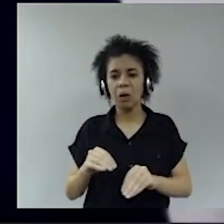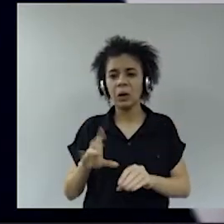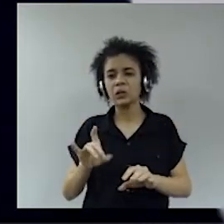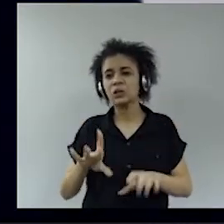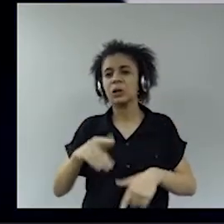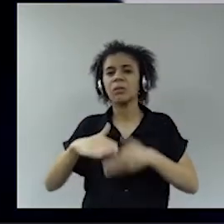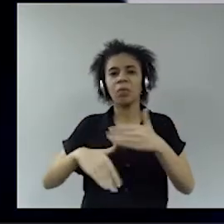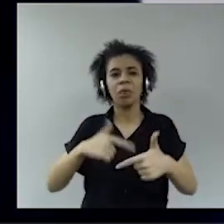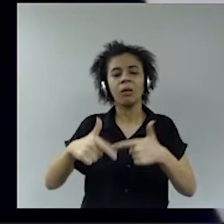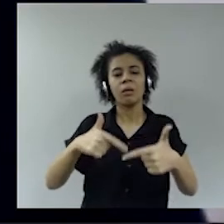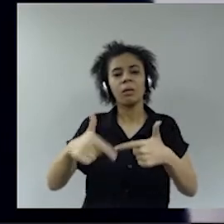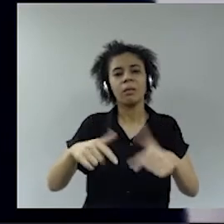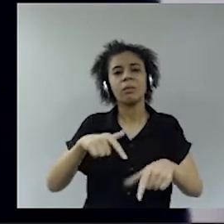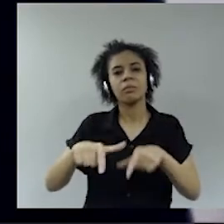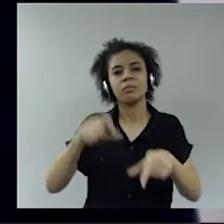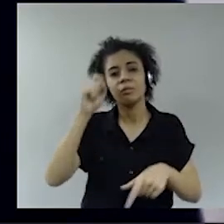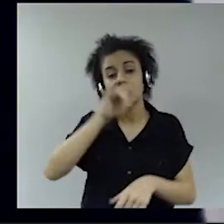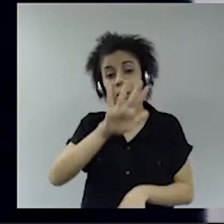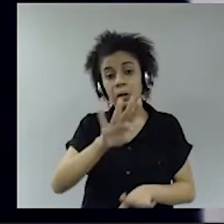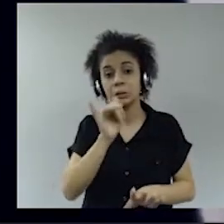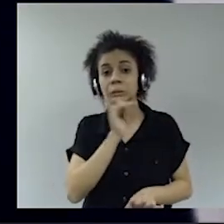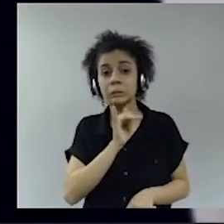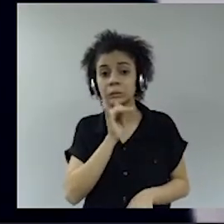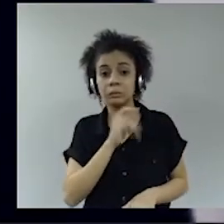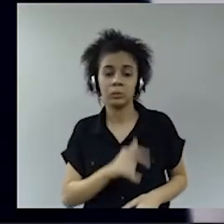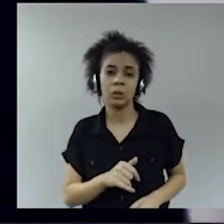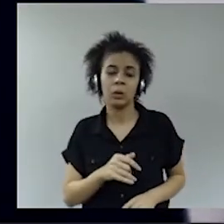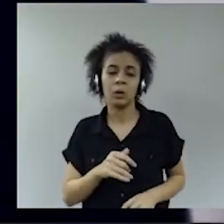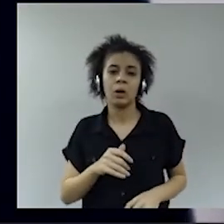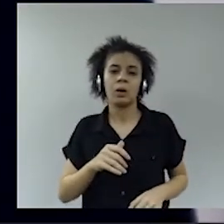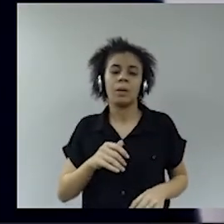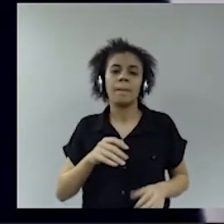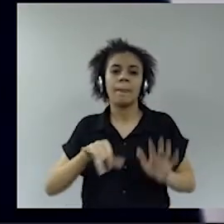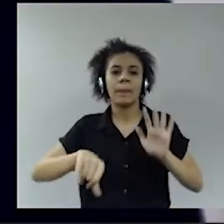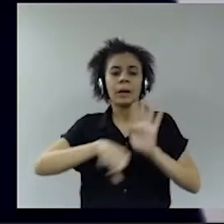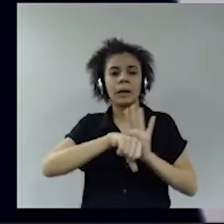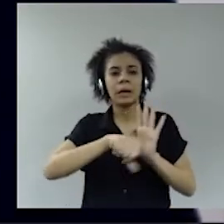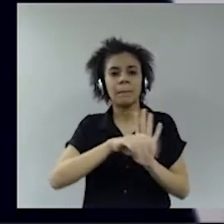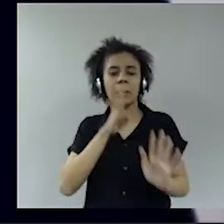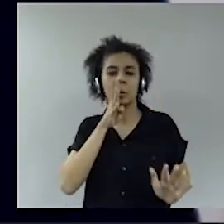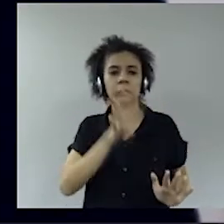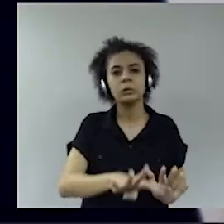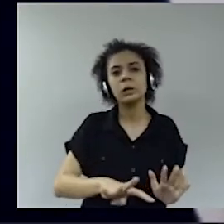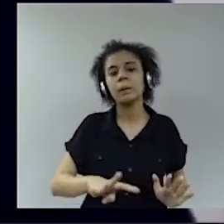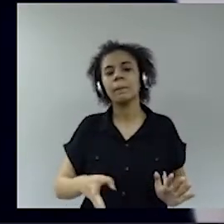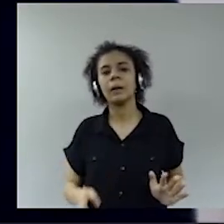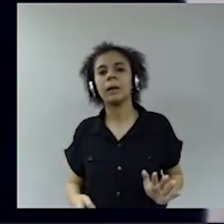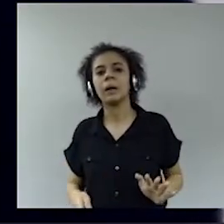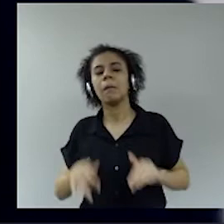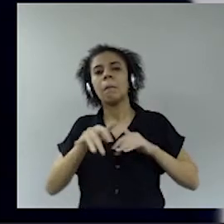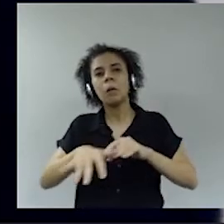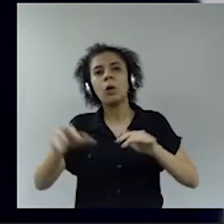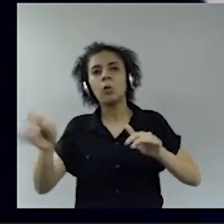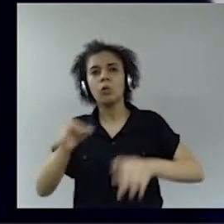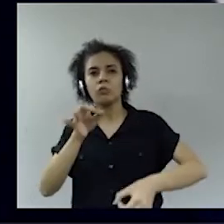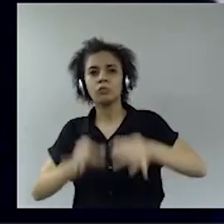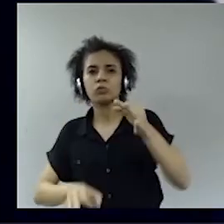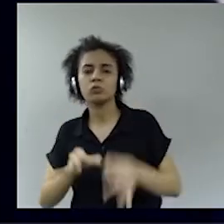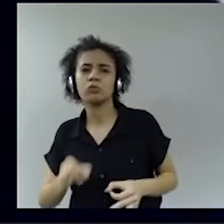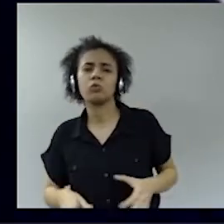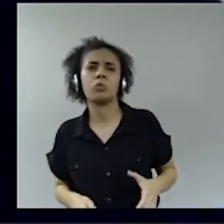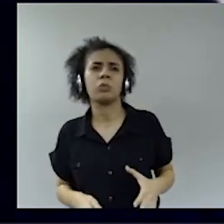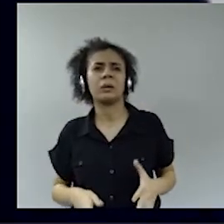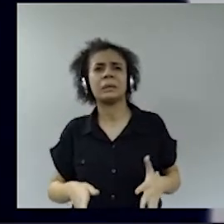processuais. Exemplo, o libelo crime acusatório, a figura do protesto por novo júri, o